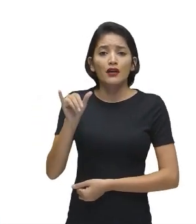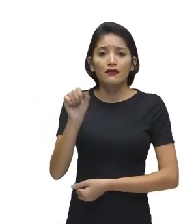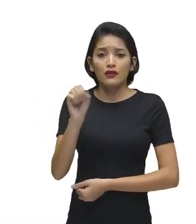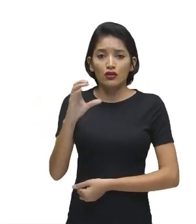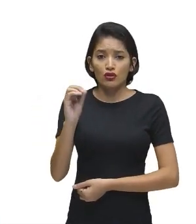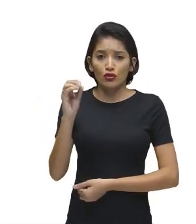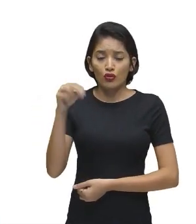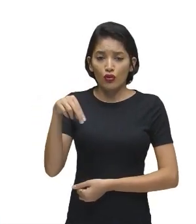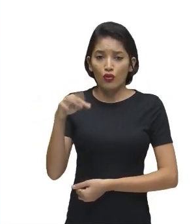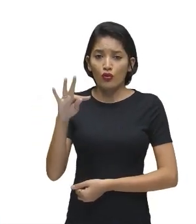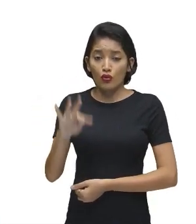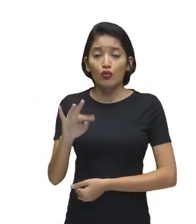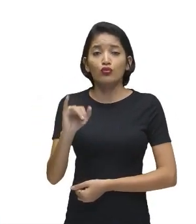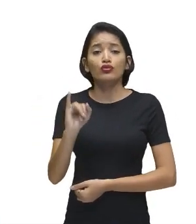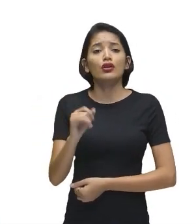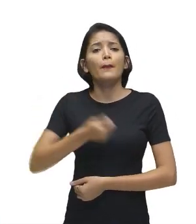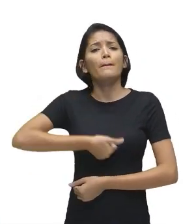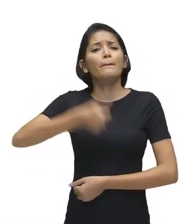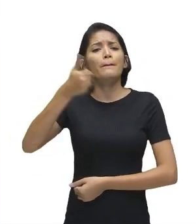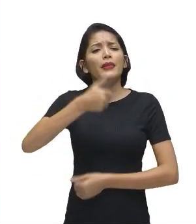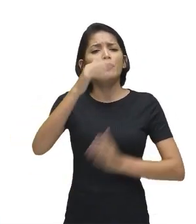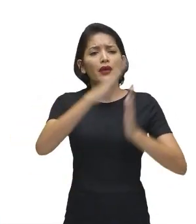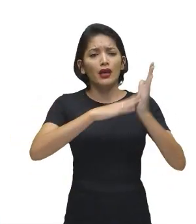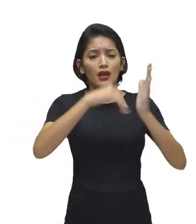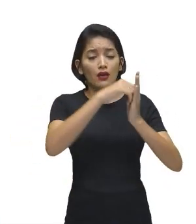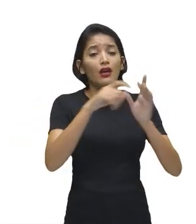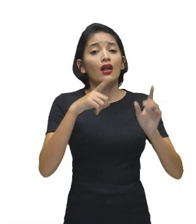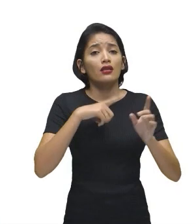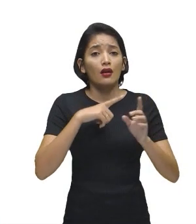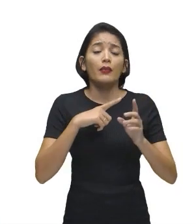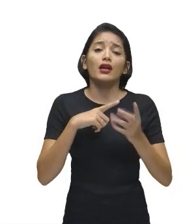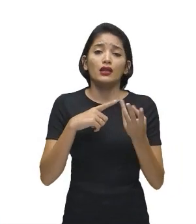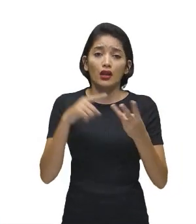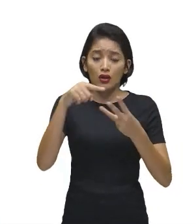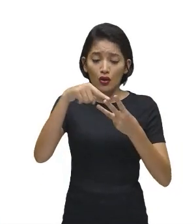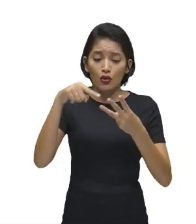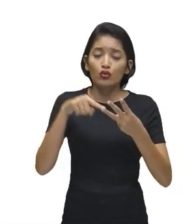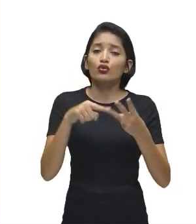primeiro pintor impressionista, né? Nós temos também os irmãos Arthur e